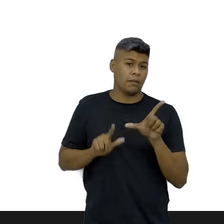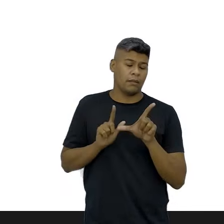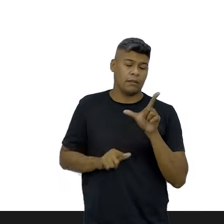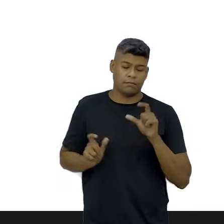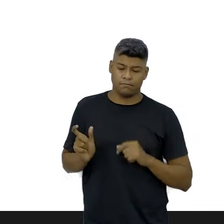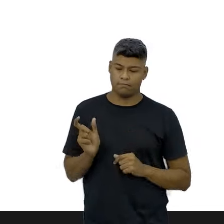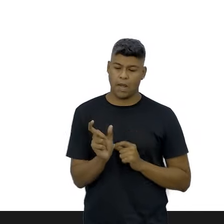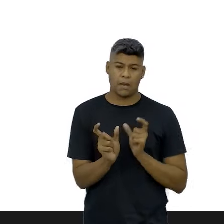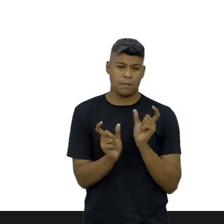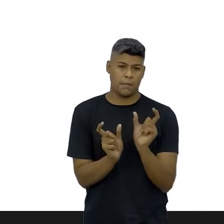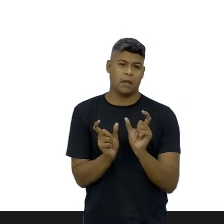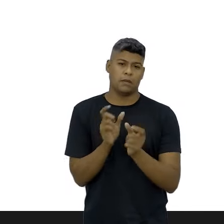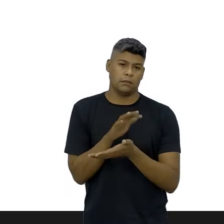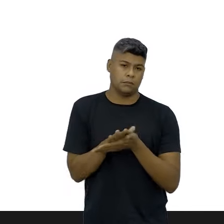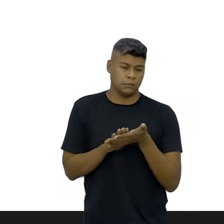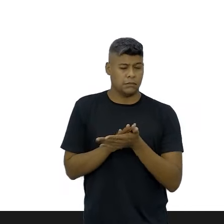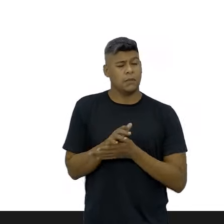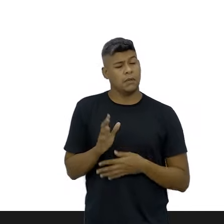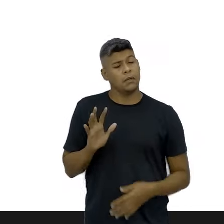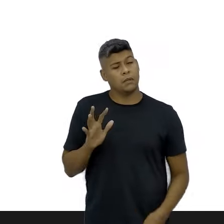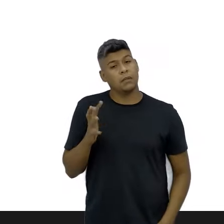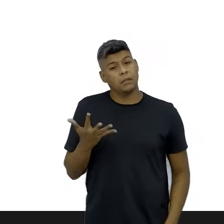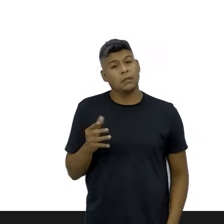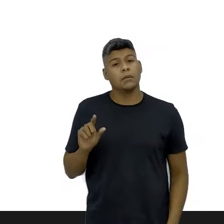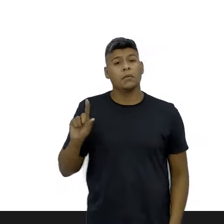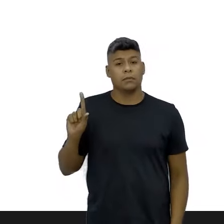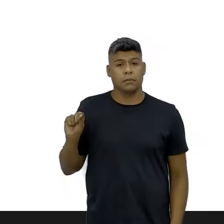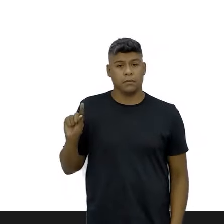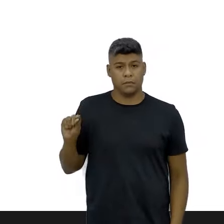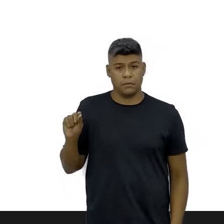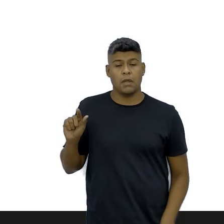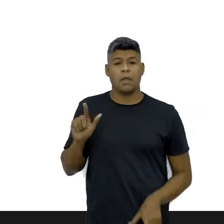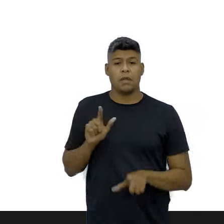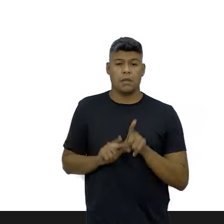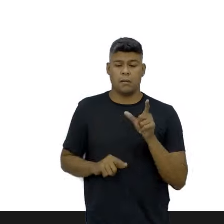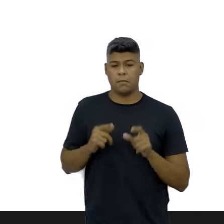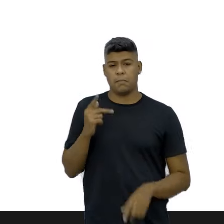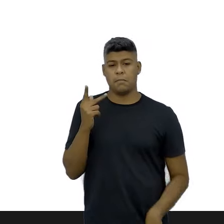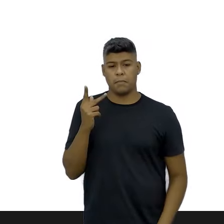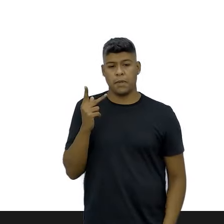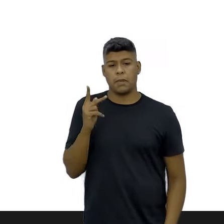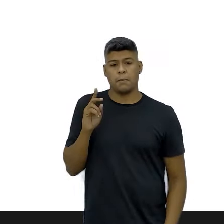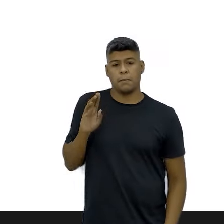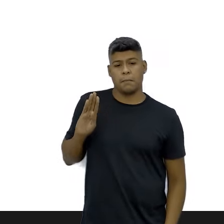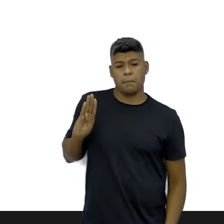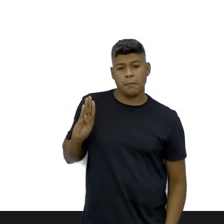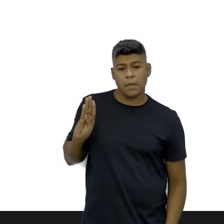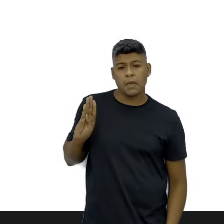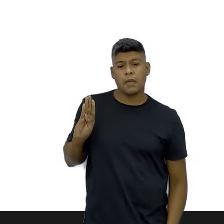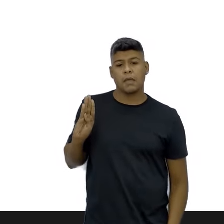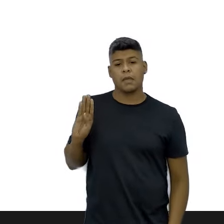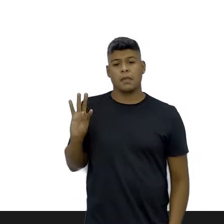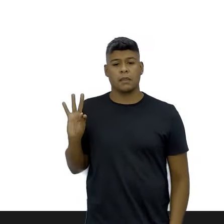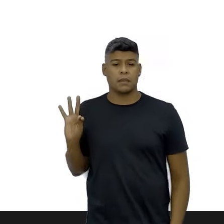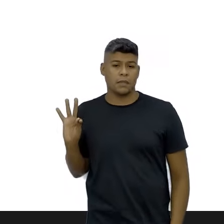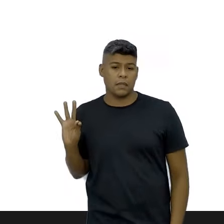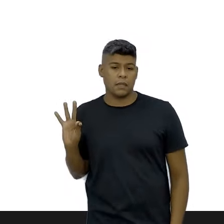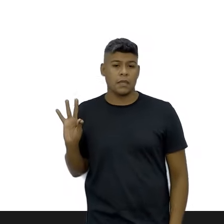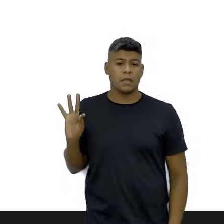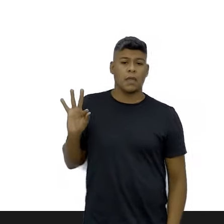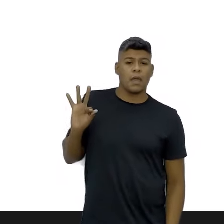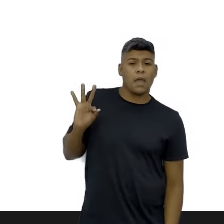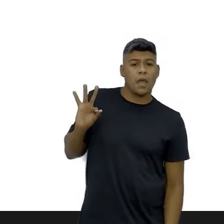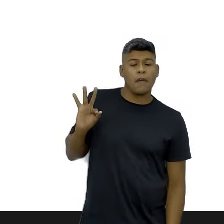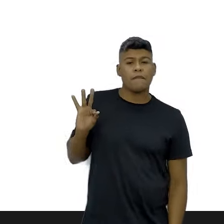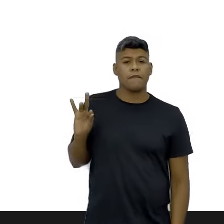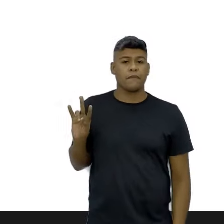um mesmo som. Então, é o que ocorre, então, no caso das letras P, B, o T, D, o F,